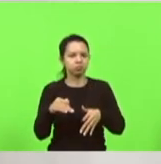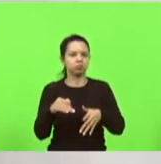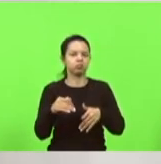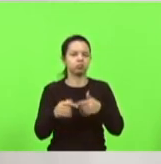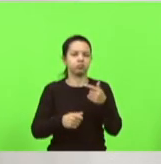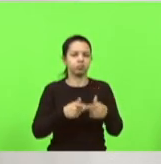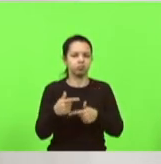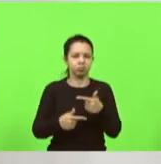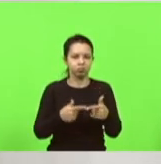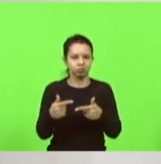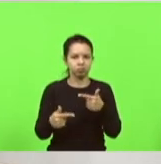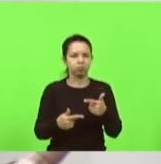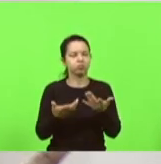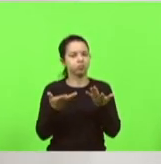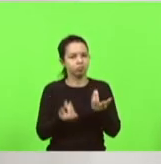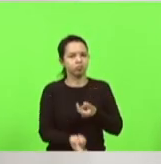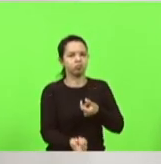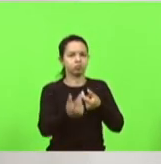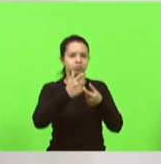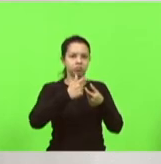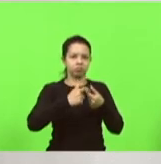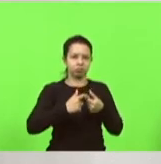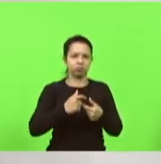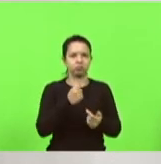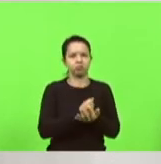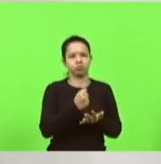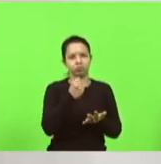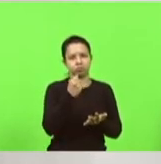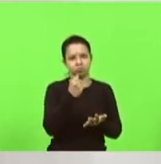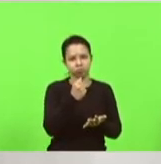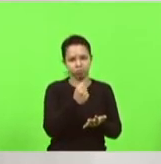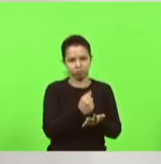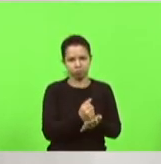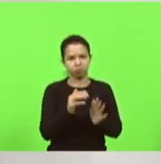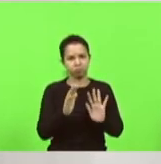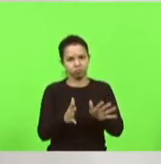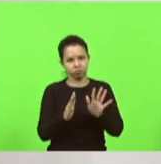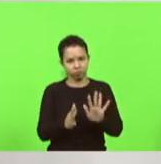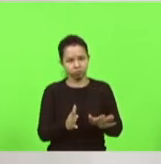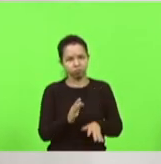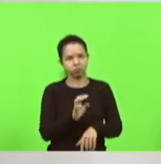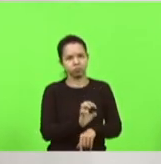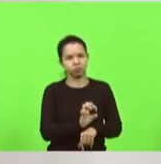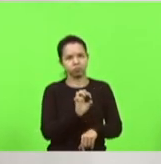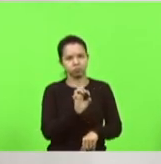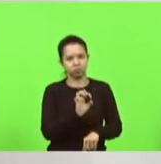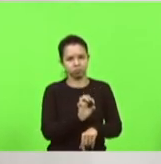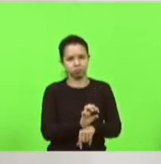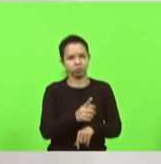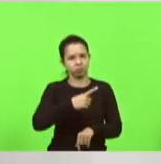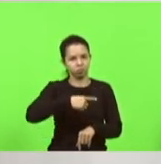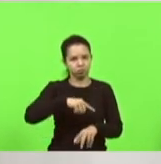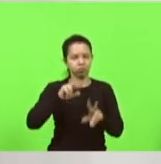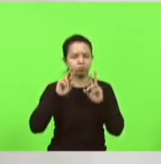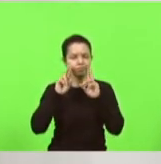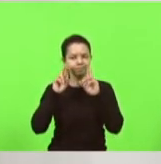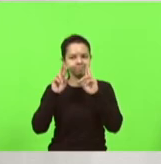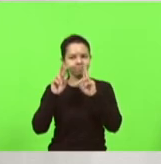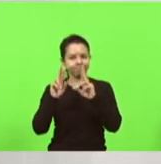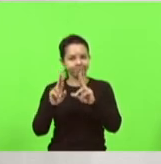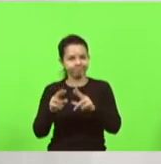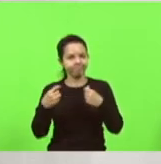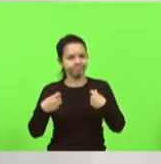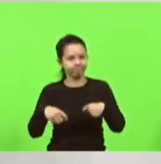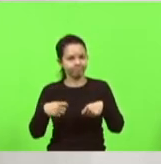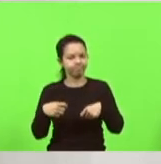a retribuição daquele contrato feito com o Estado. Nós temos que respeitar aquilo que